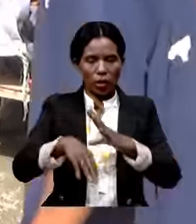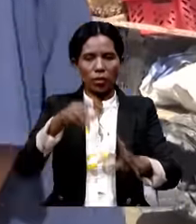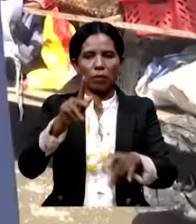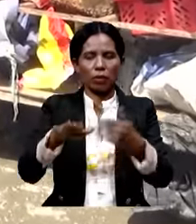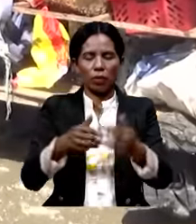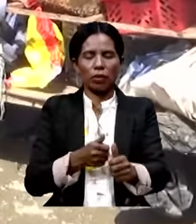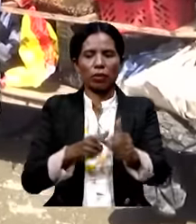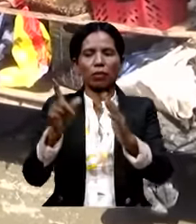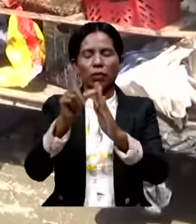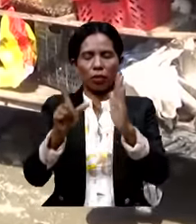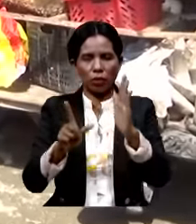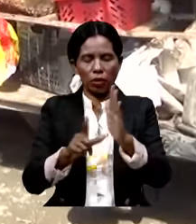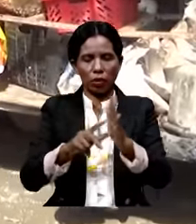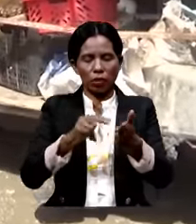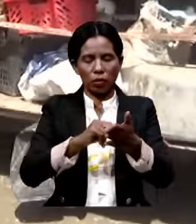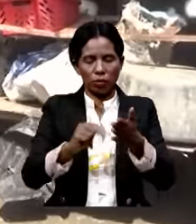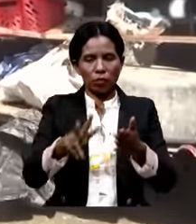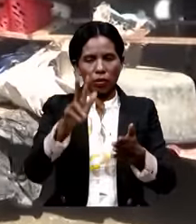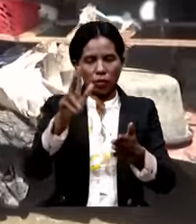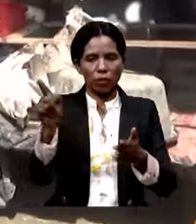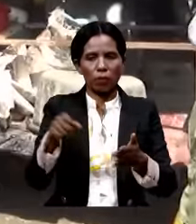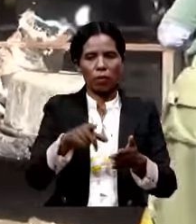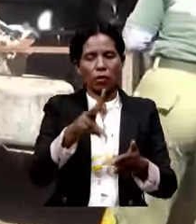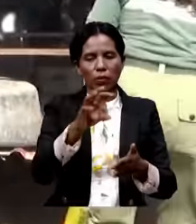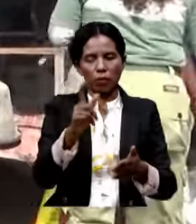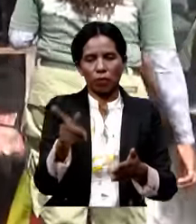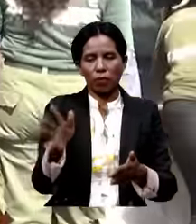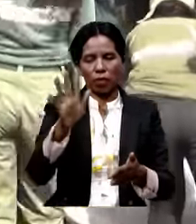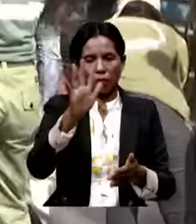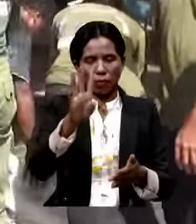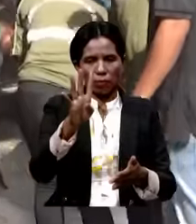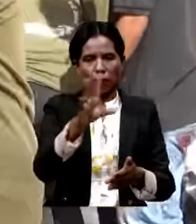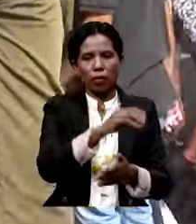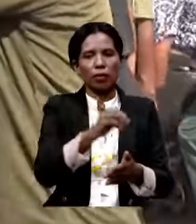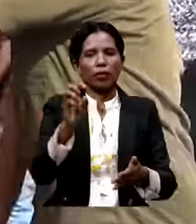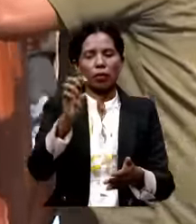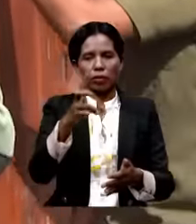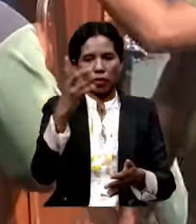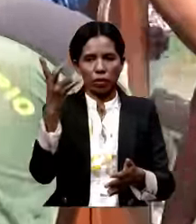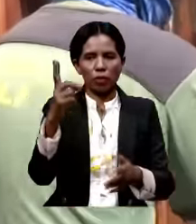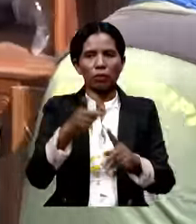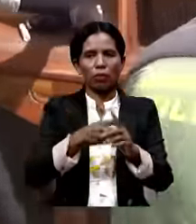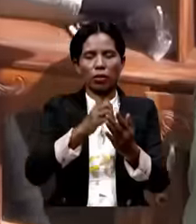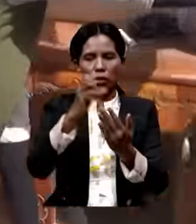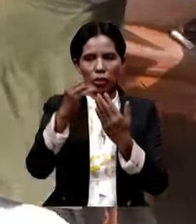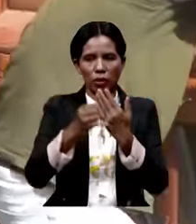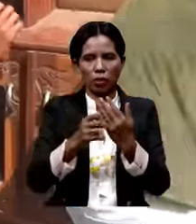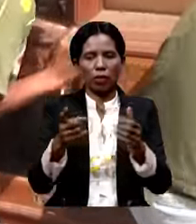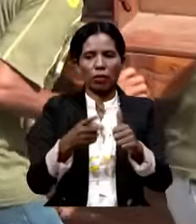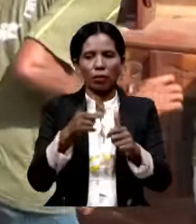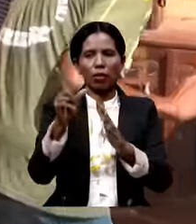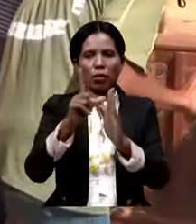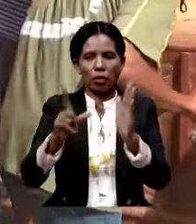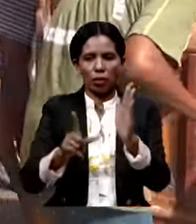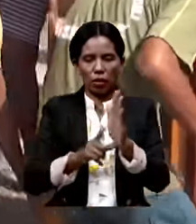baseia ba decreto-lei número tolu para Rihun Rua Ruanulu Resinhat, Loronsanu Resinhito, Fulan Zaneiro, no primeira alteração ba